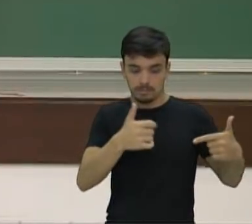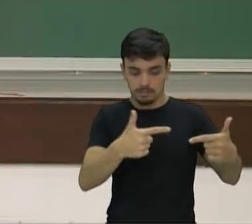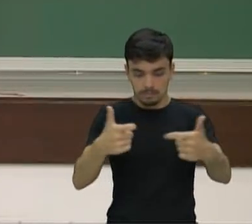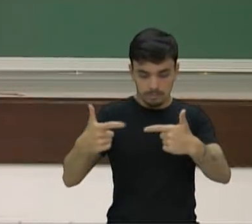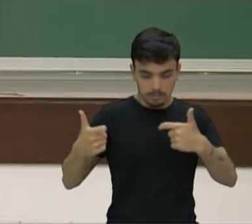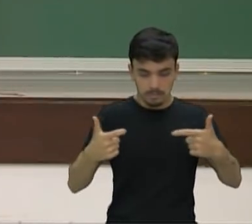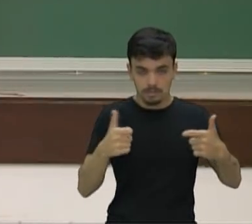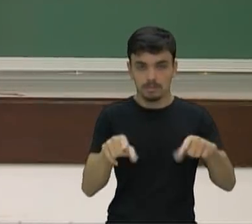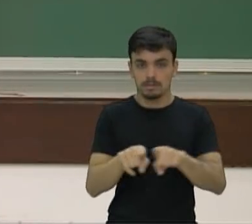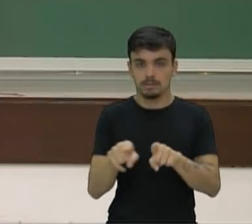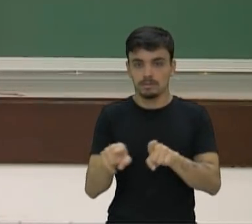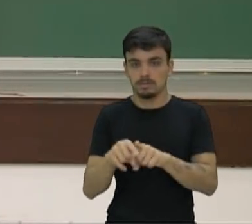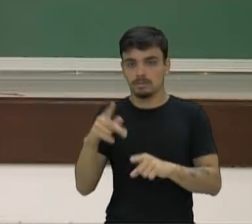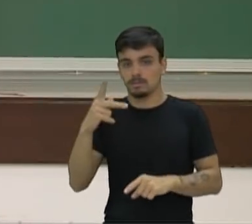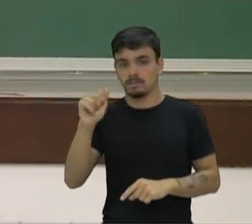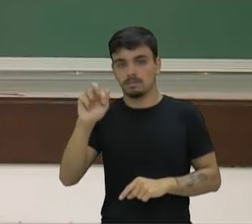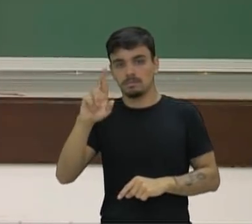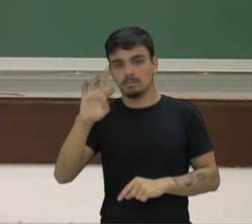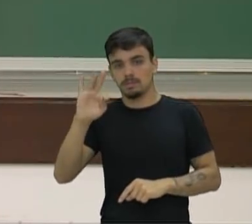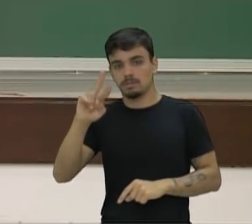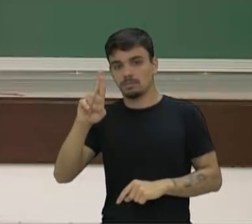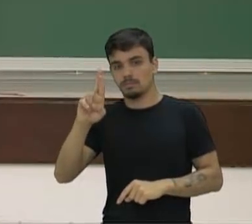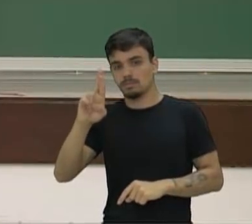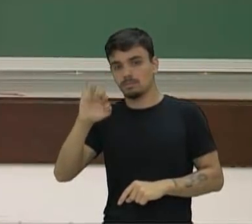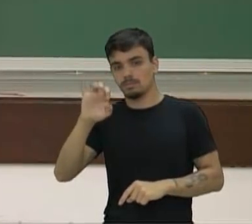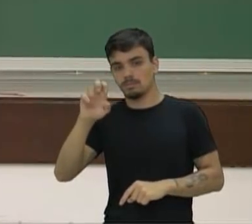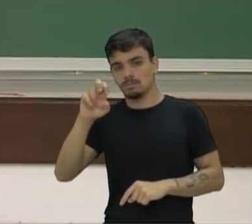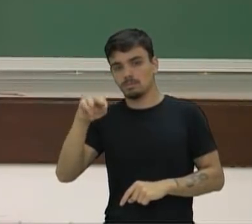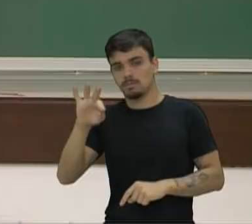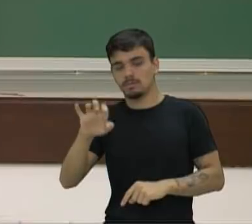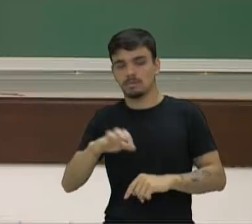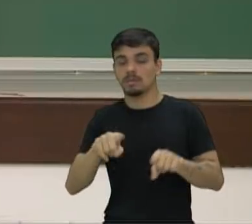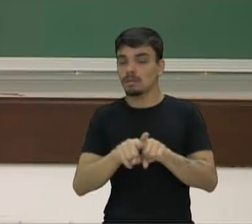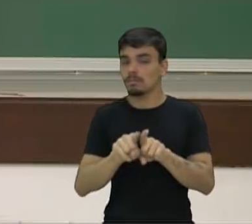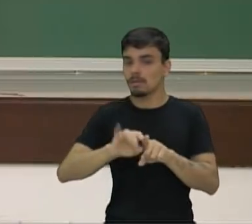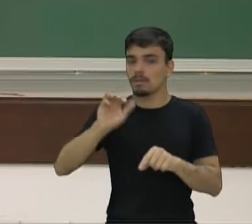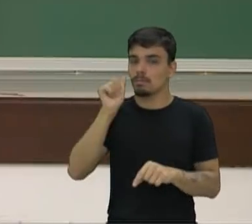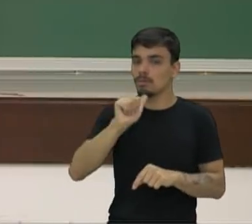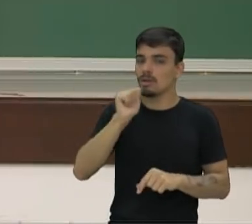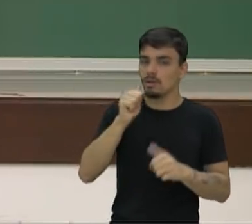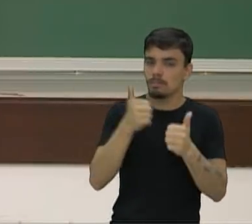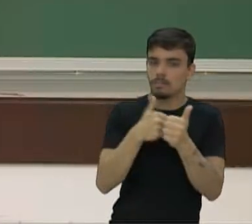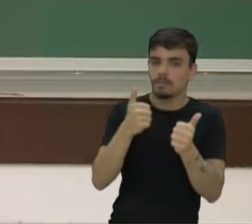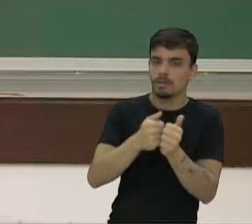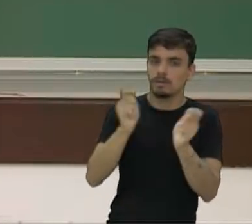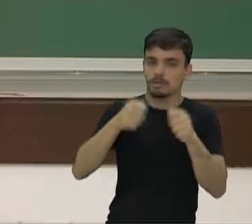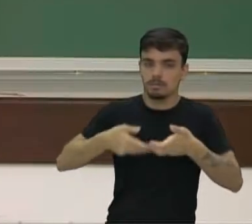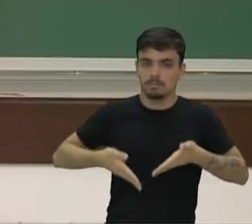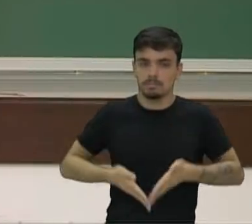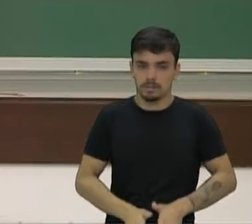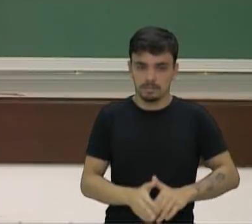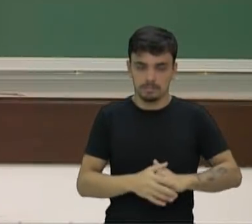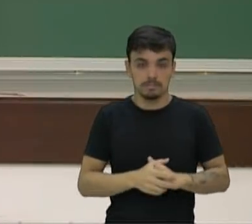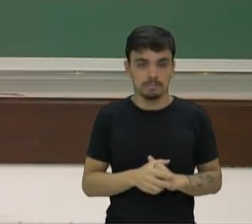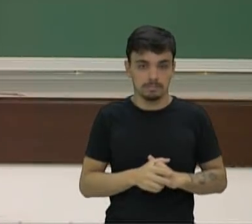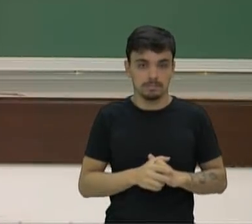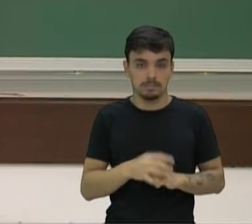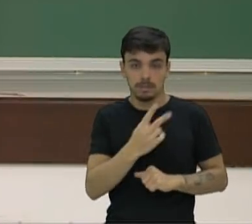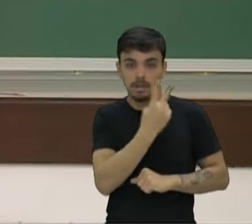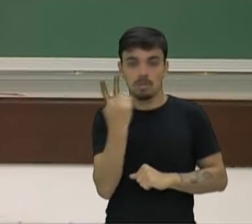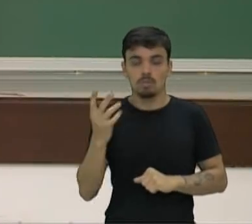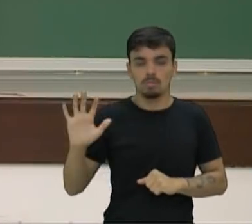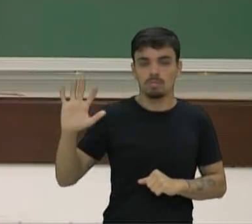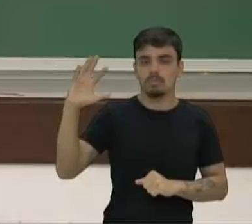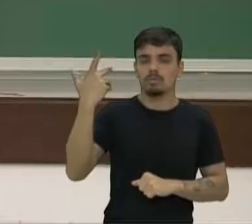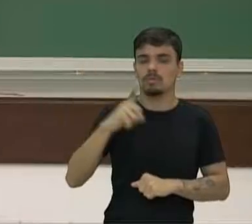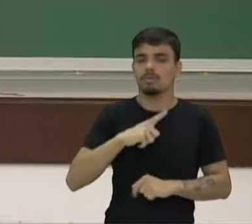usou o termo, parturientes, ou seja, mulheres no momento de dar à luz, o parto, são duas situações que havia